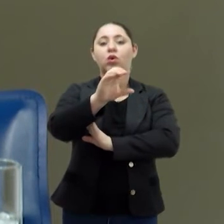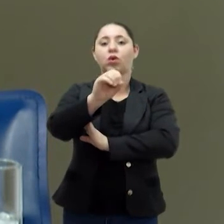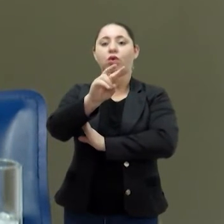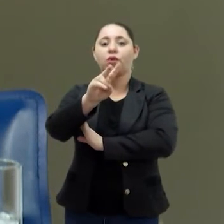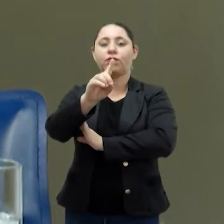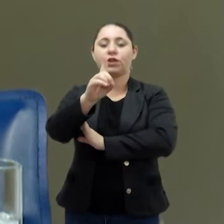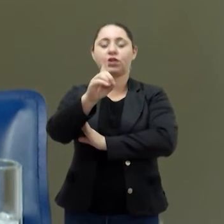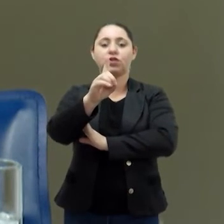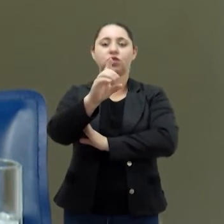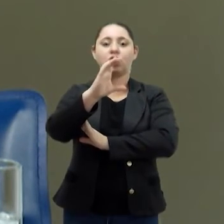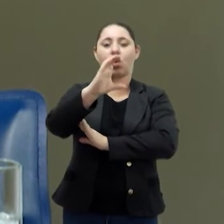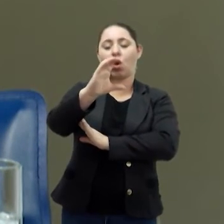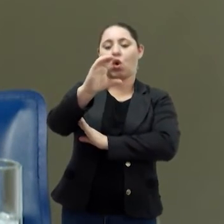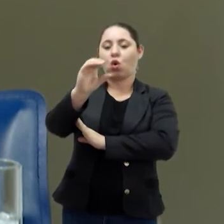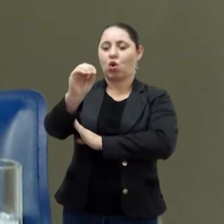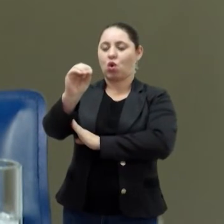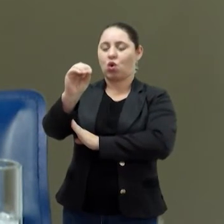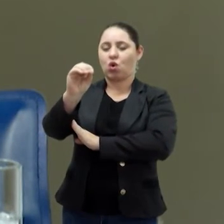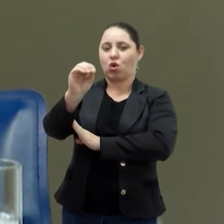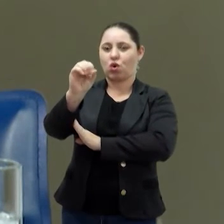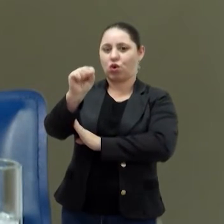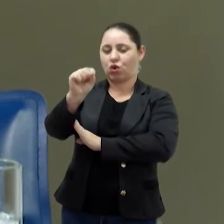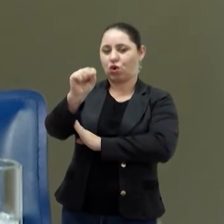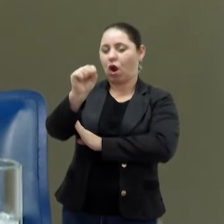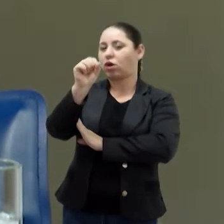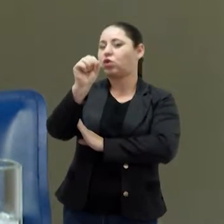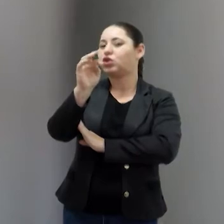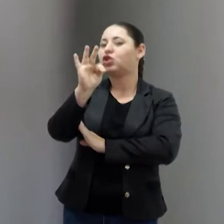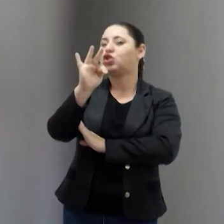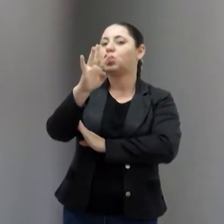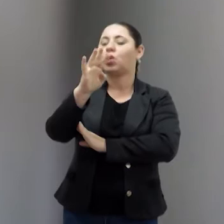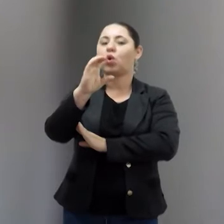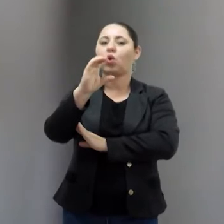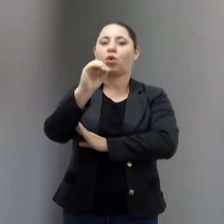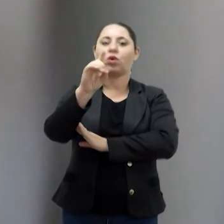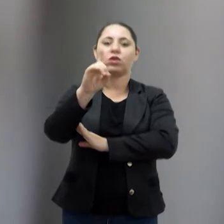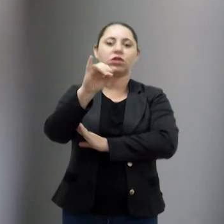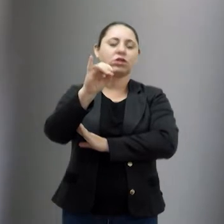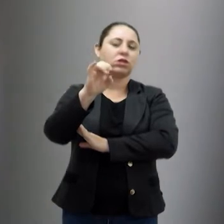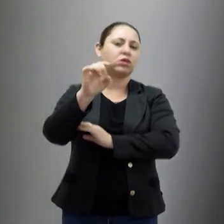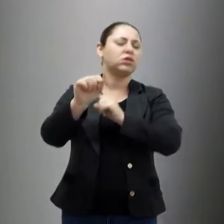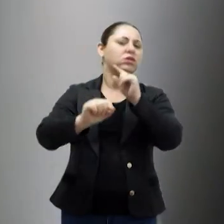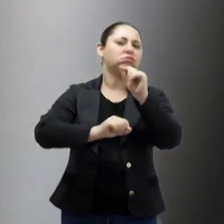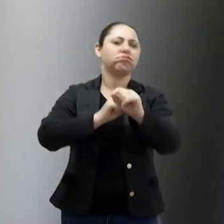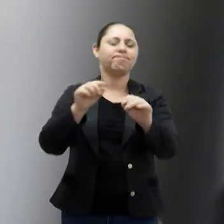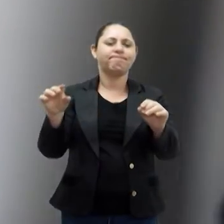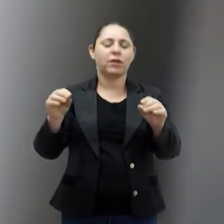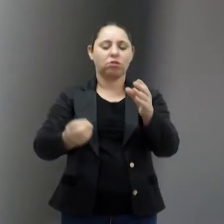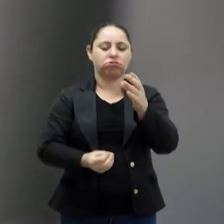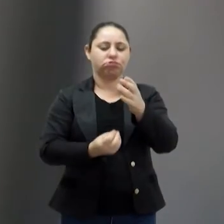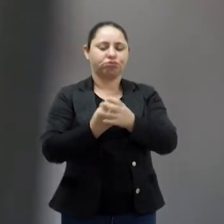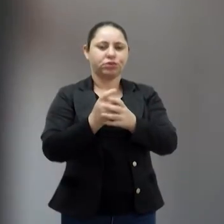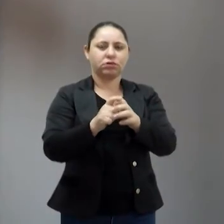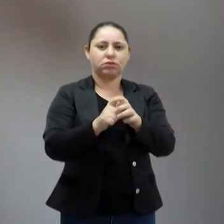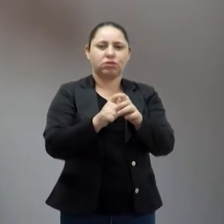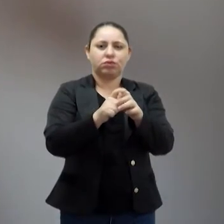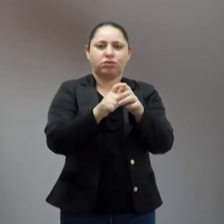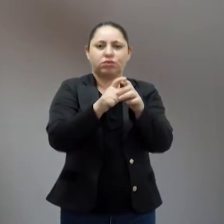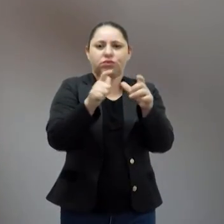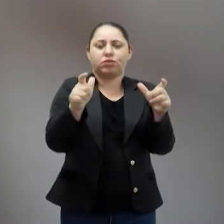Covid são os corticosteroides. E essas medicações estão relacionadas a um